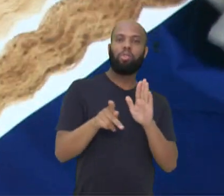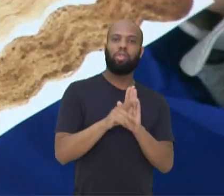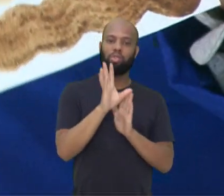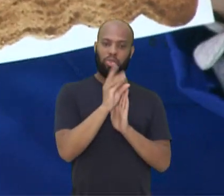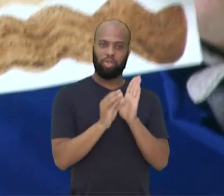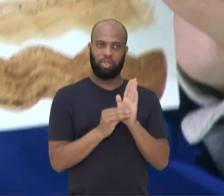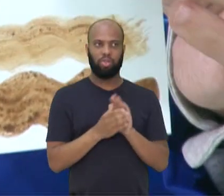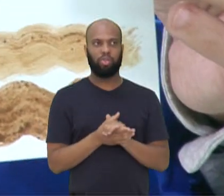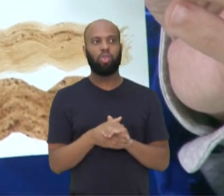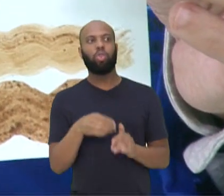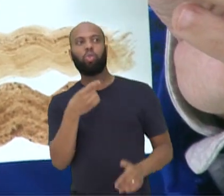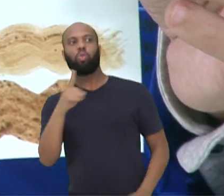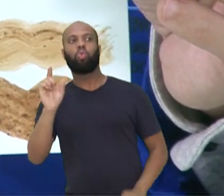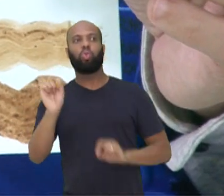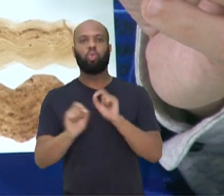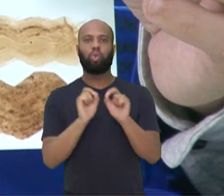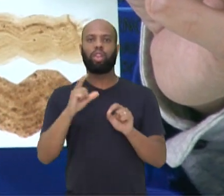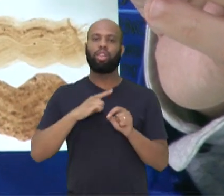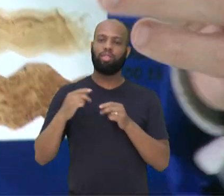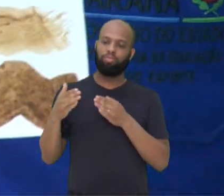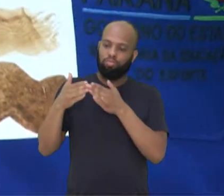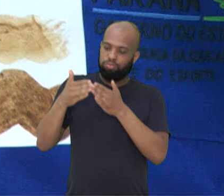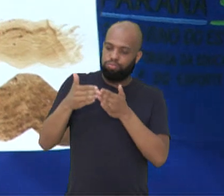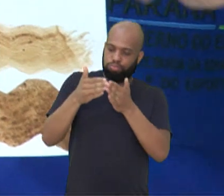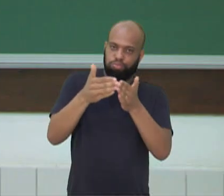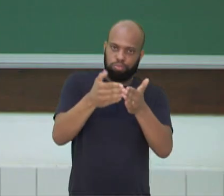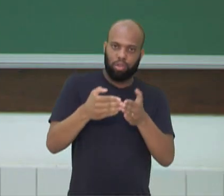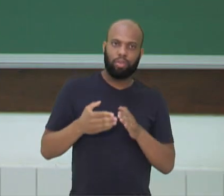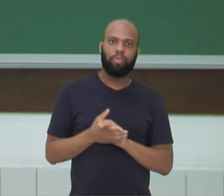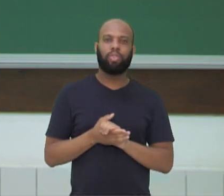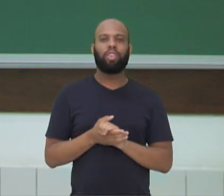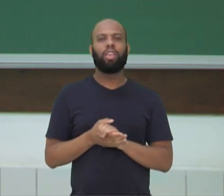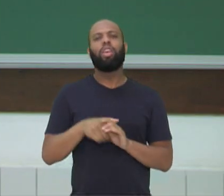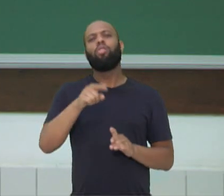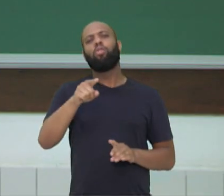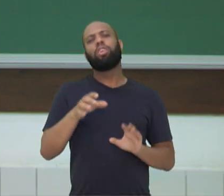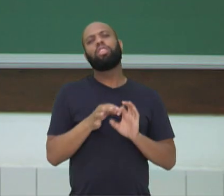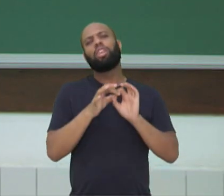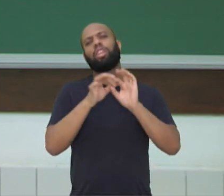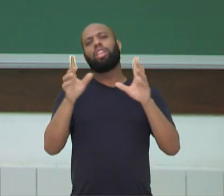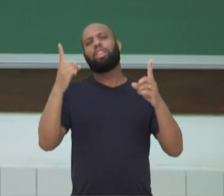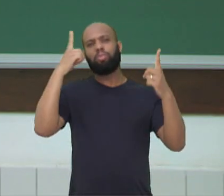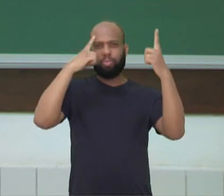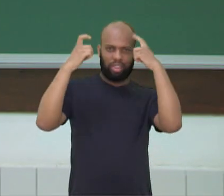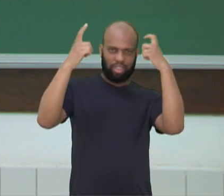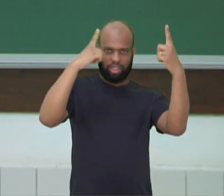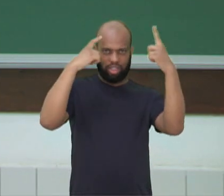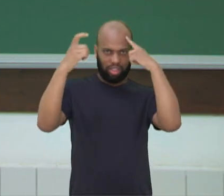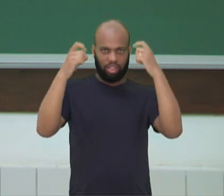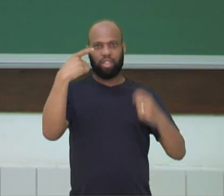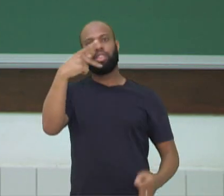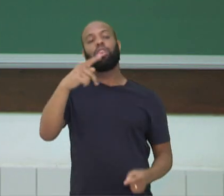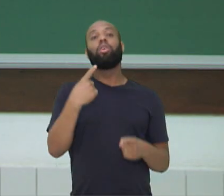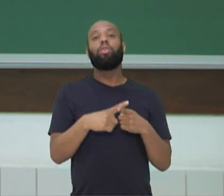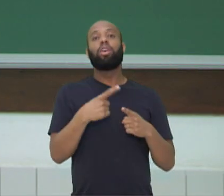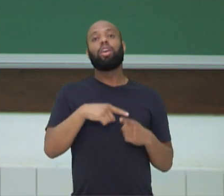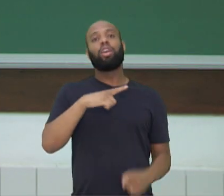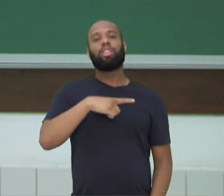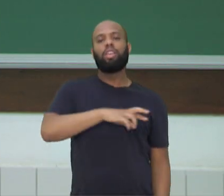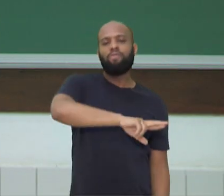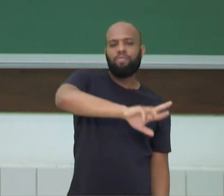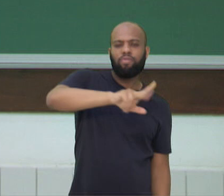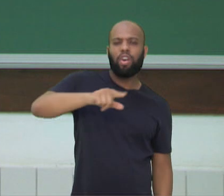o último, um barco. Então olha lá, para vocês soltarem a imaginação, para vocês verem que muitos dos